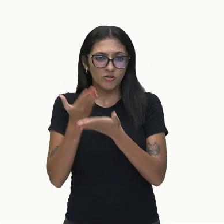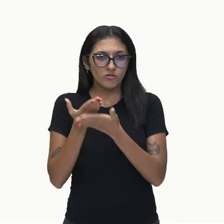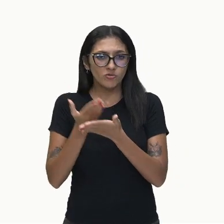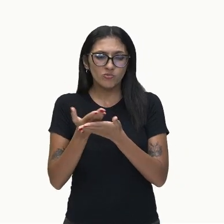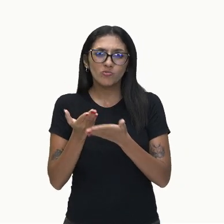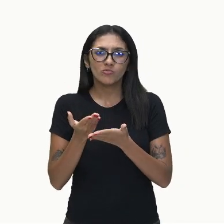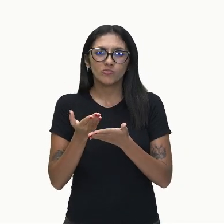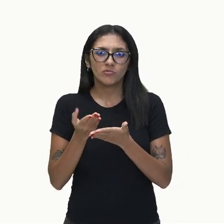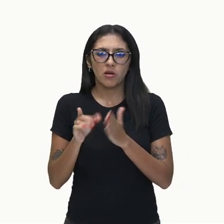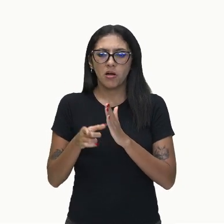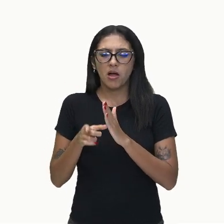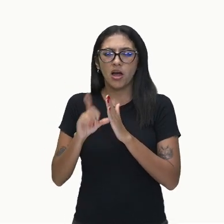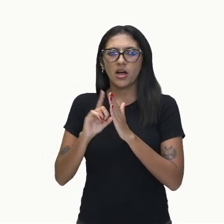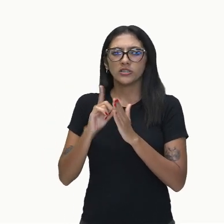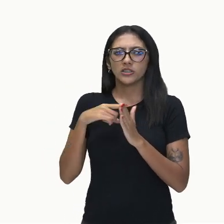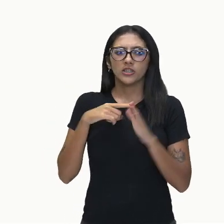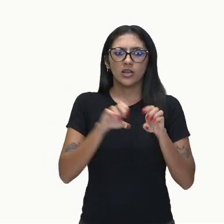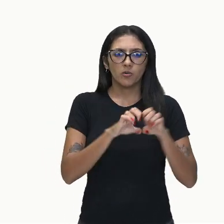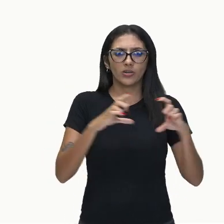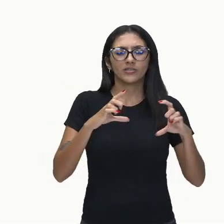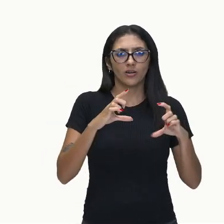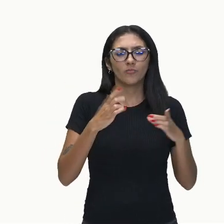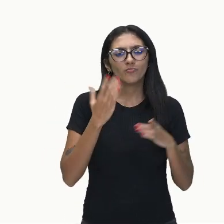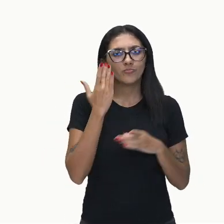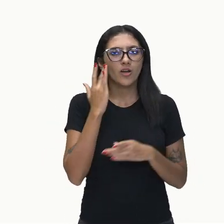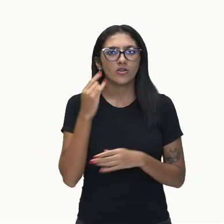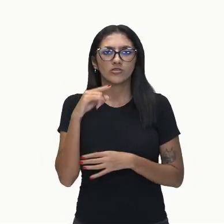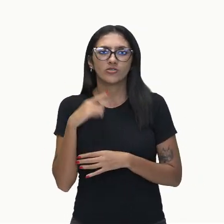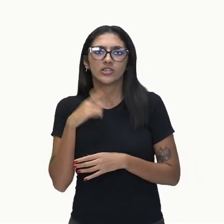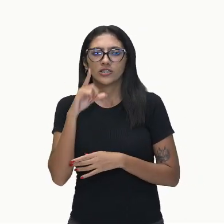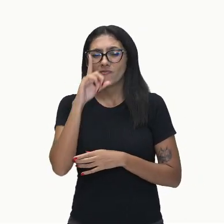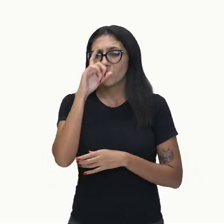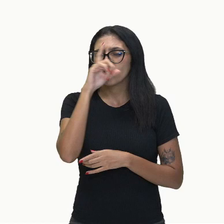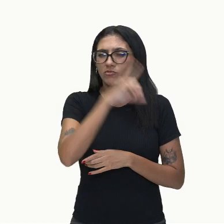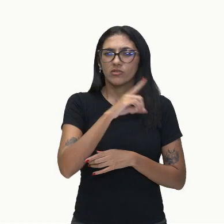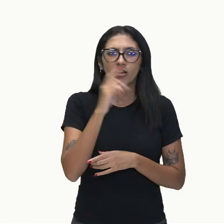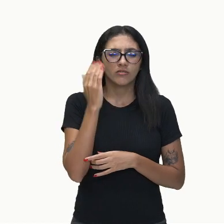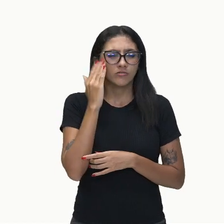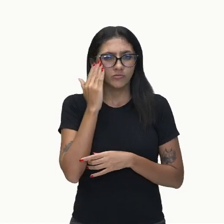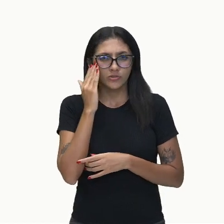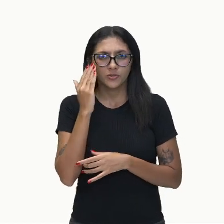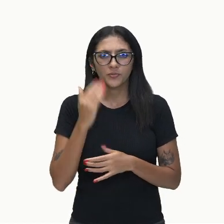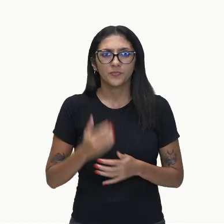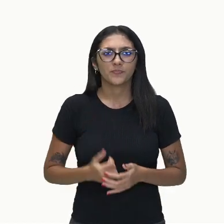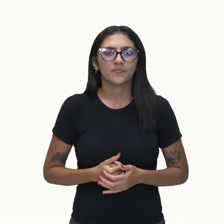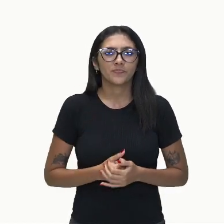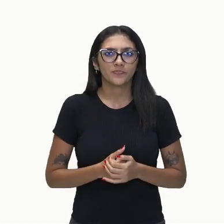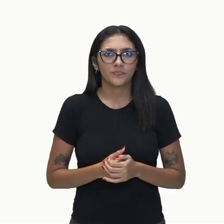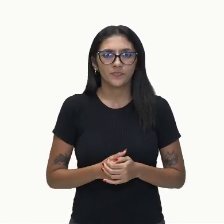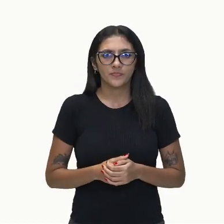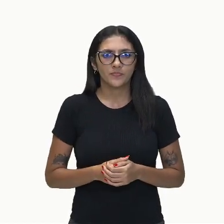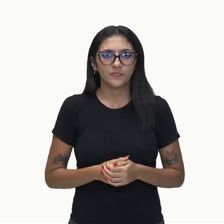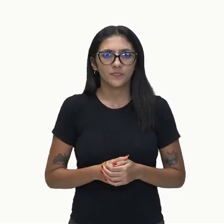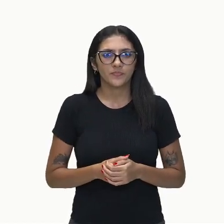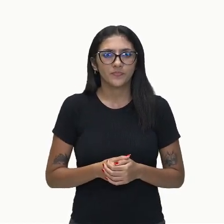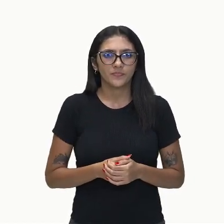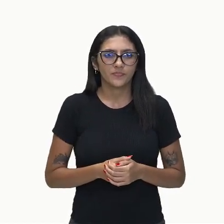muito provavelmente vocês teriam dificuldades, tá? Porque a gente não tinha a base. Okay? Vamos conhecer